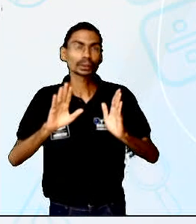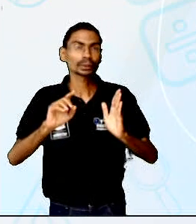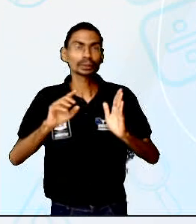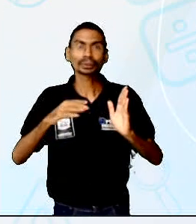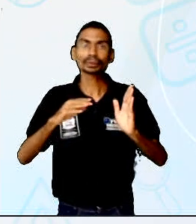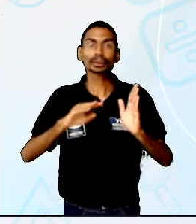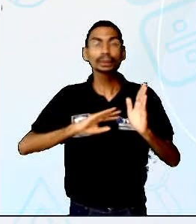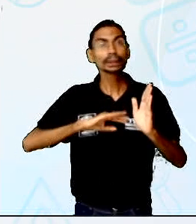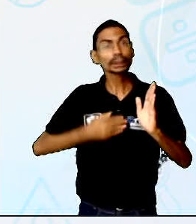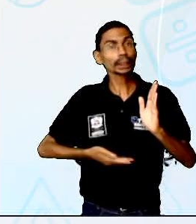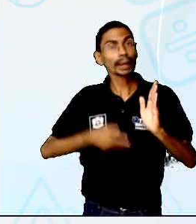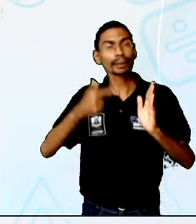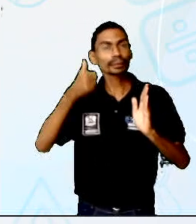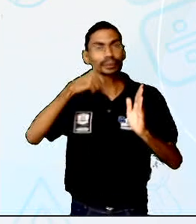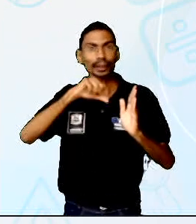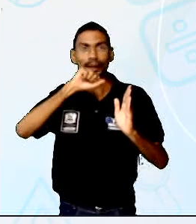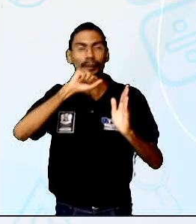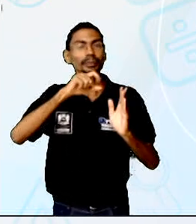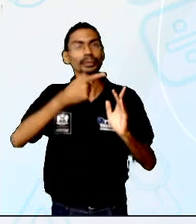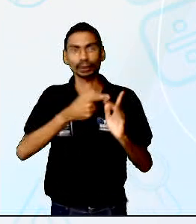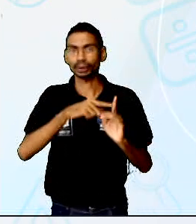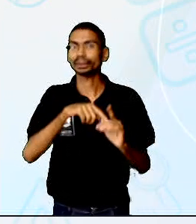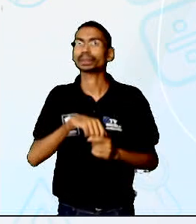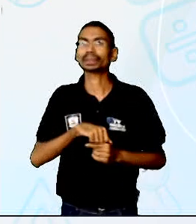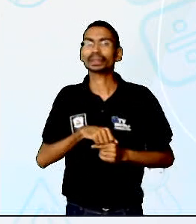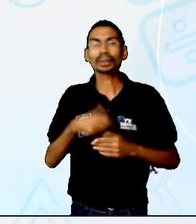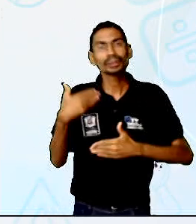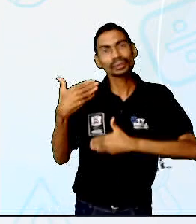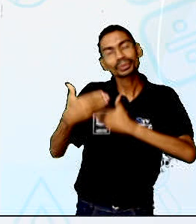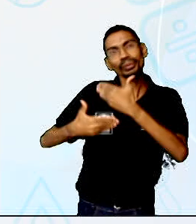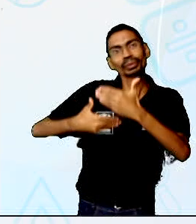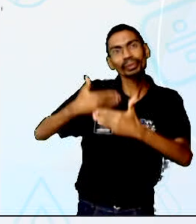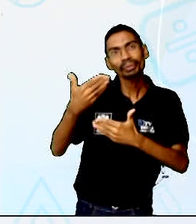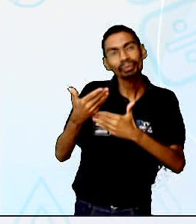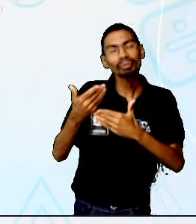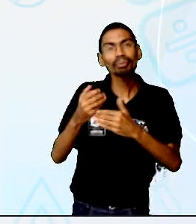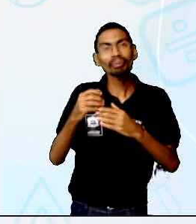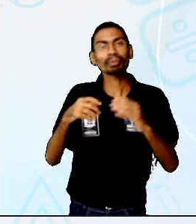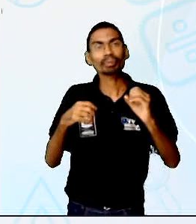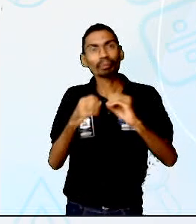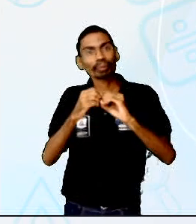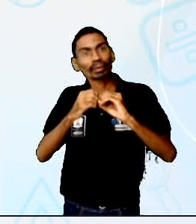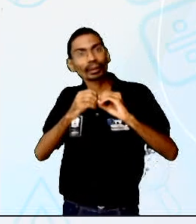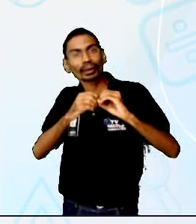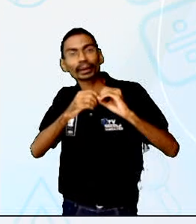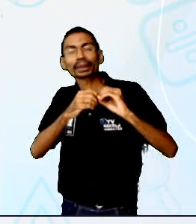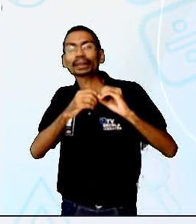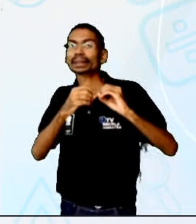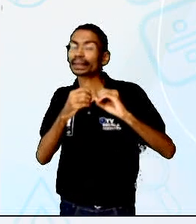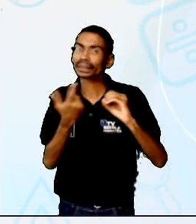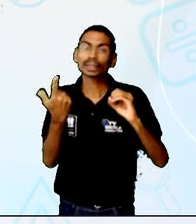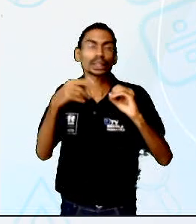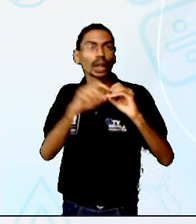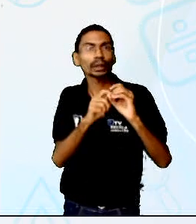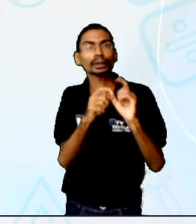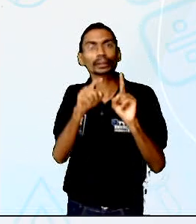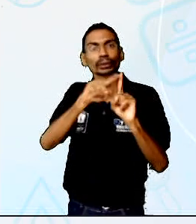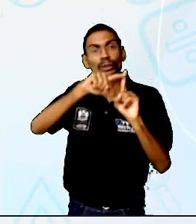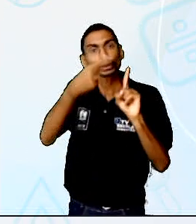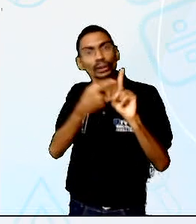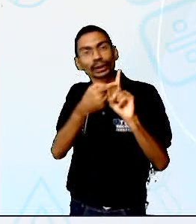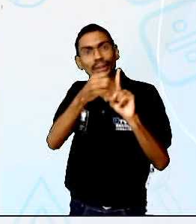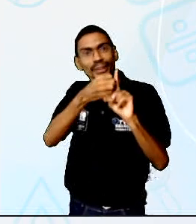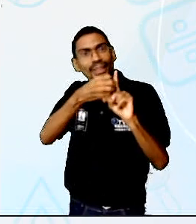seu processo de desenvolvimento embrionário acontece dentro da fêmea. Esses animais são chamados